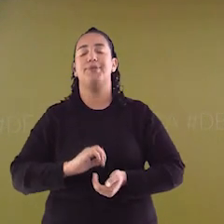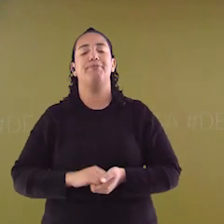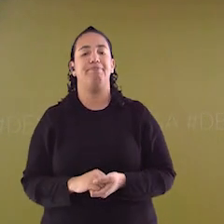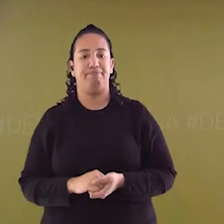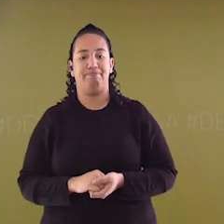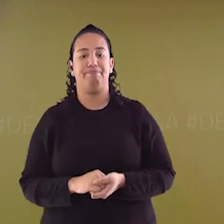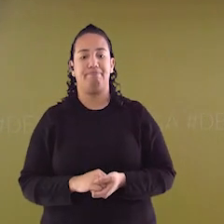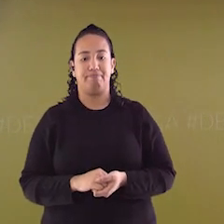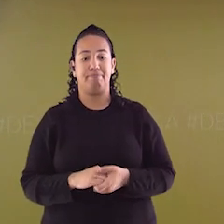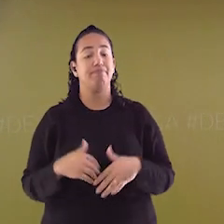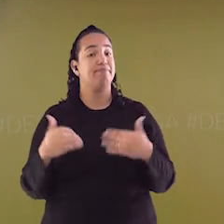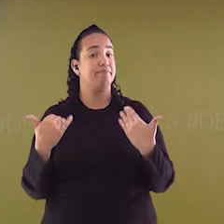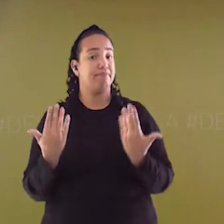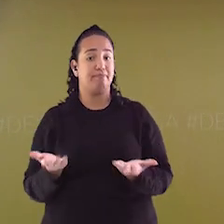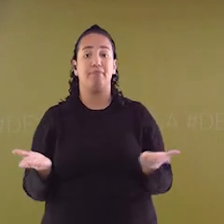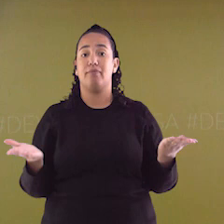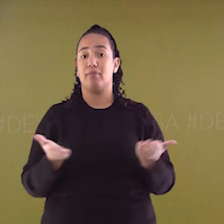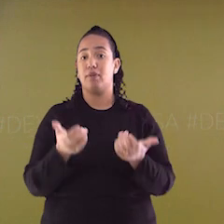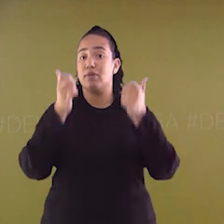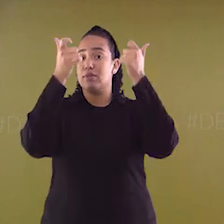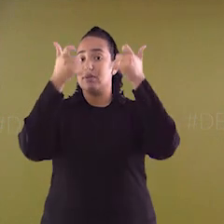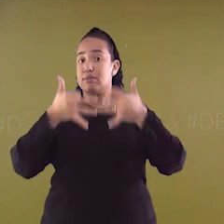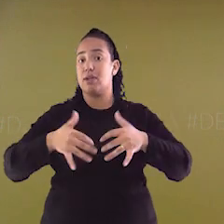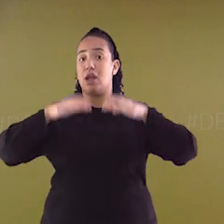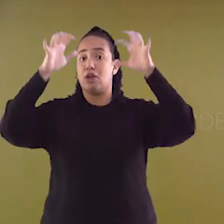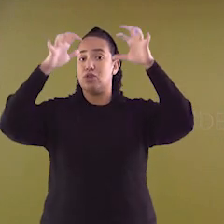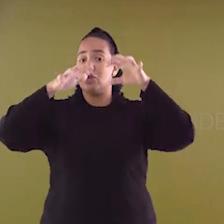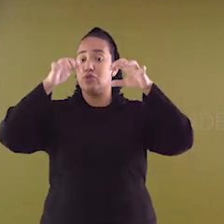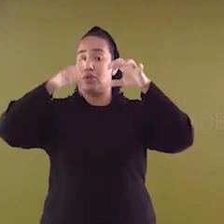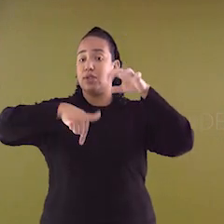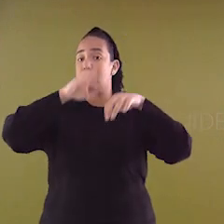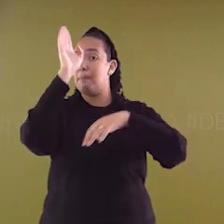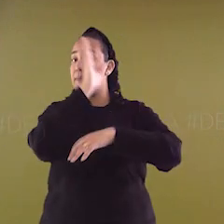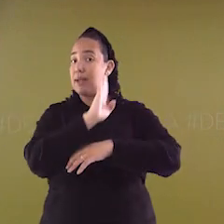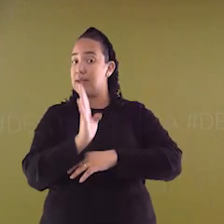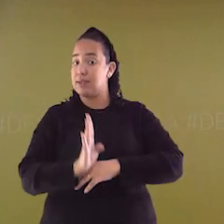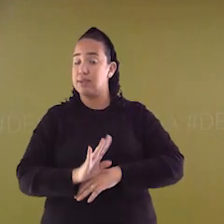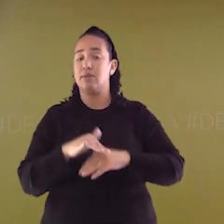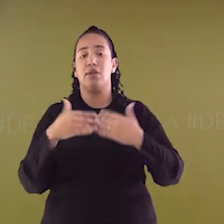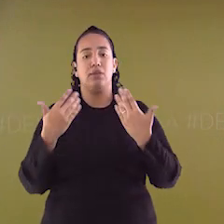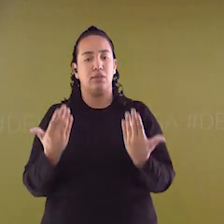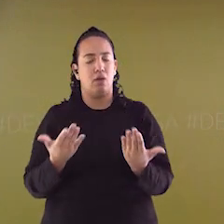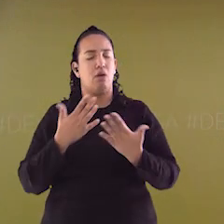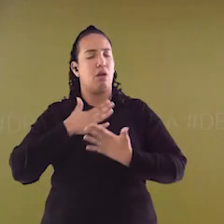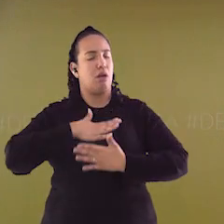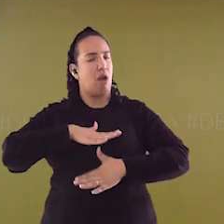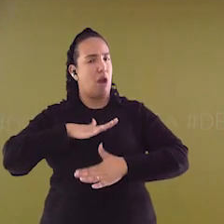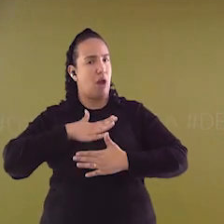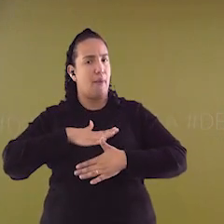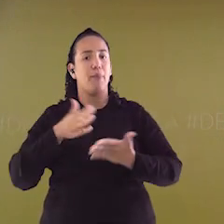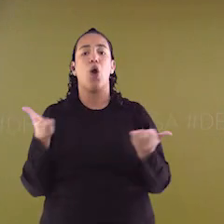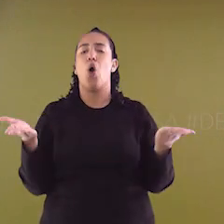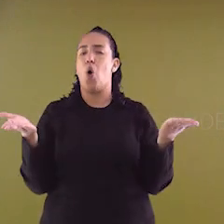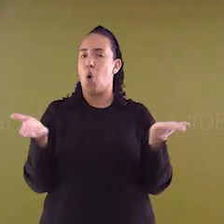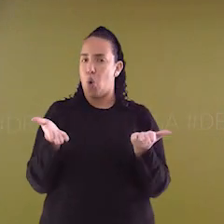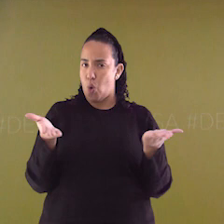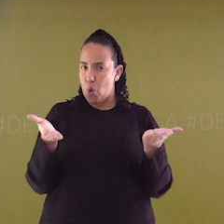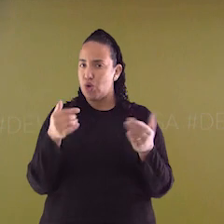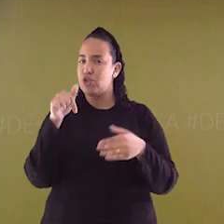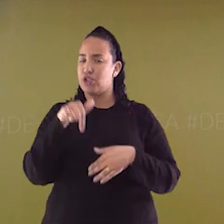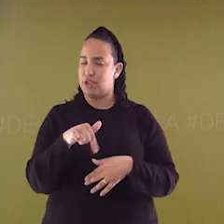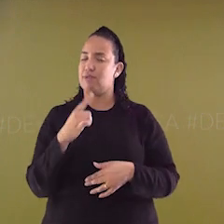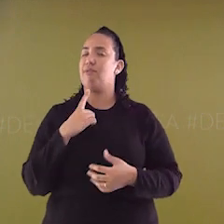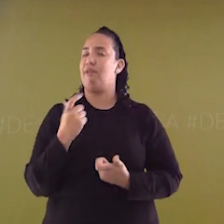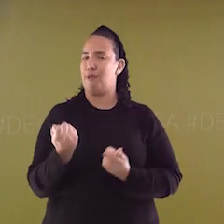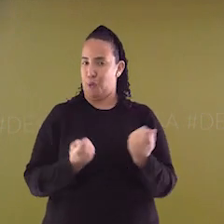comigo. Vamos agora falar da chuva ácida no Brasil. Pode ficar tranquilo que nos dias de hoje ela está